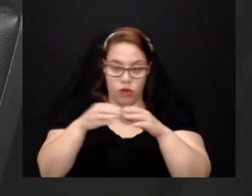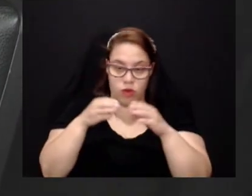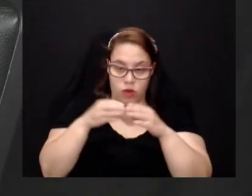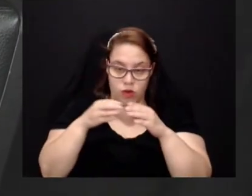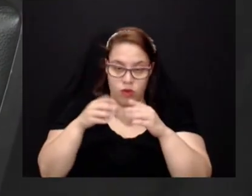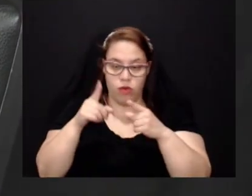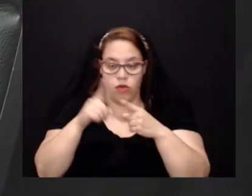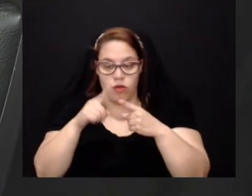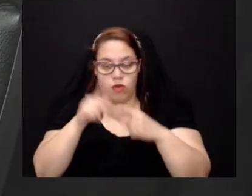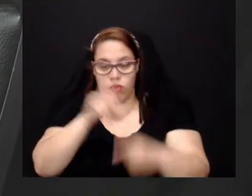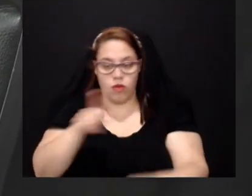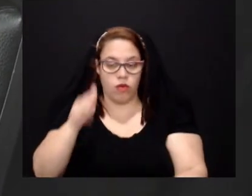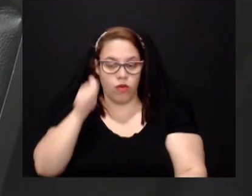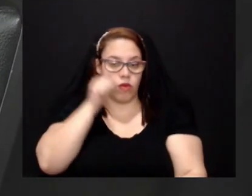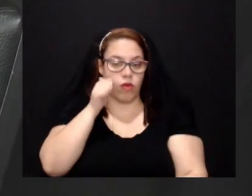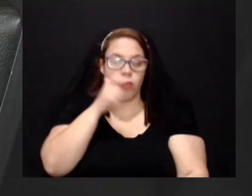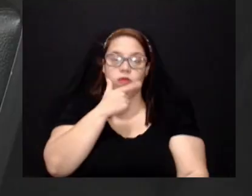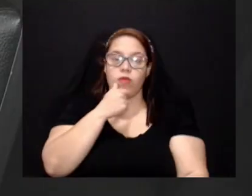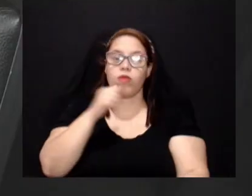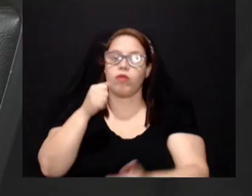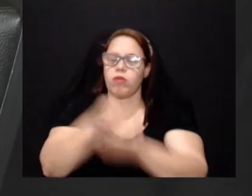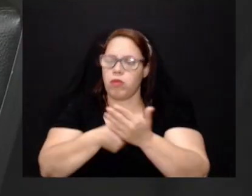e professores atuantes